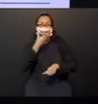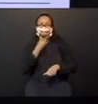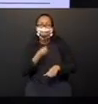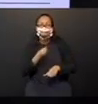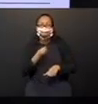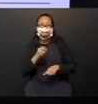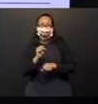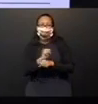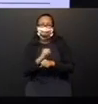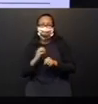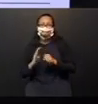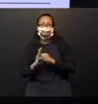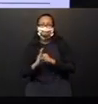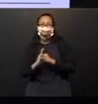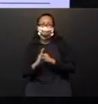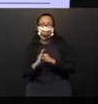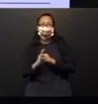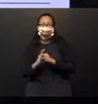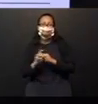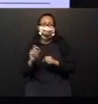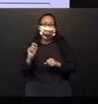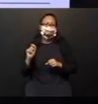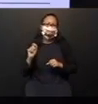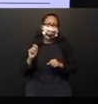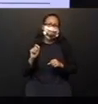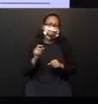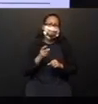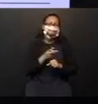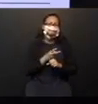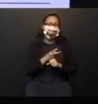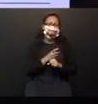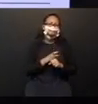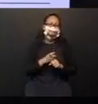substantivo, o que vocês acham que vai acontecer com o adjetivo?